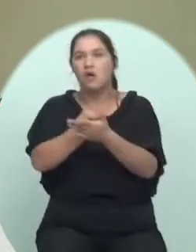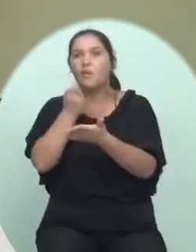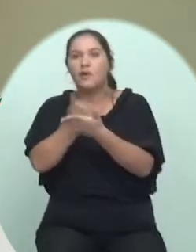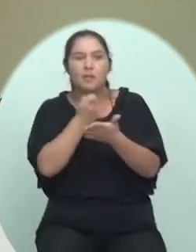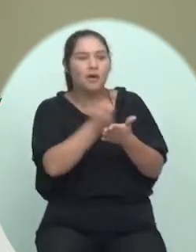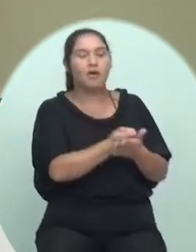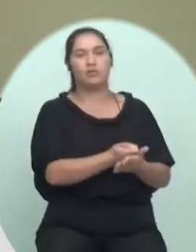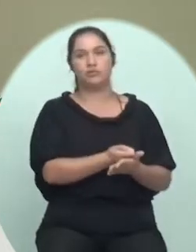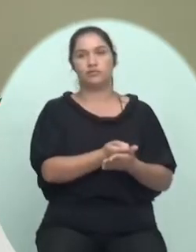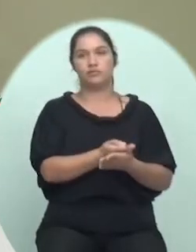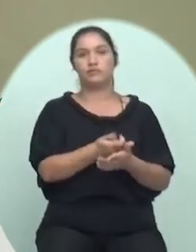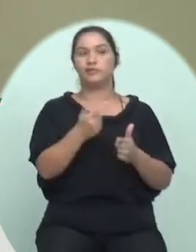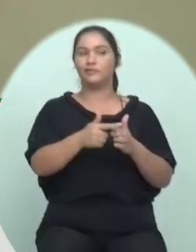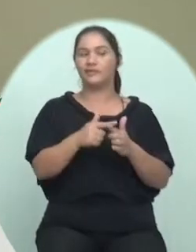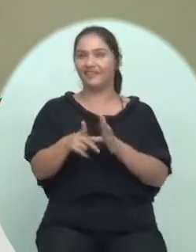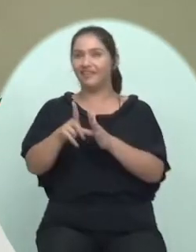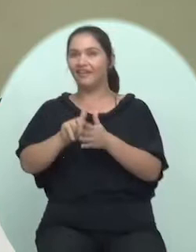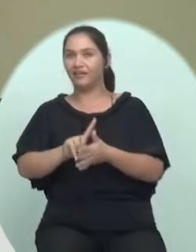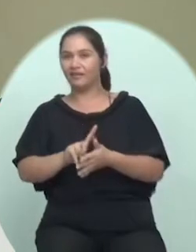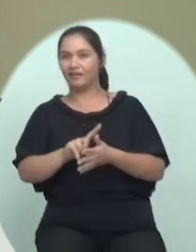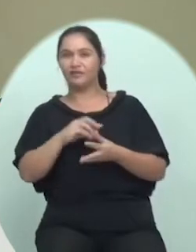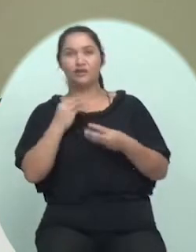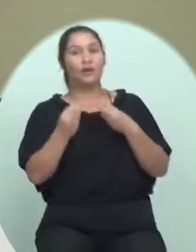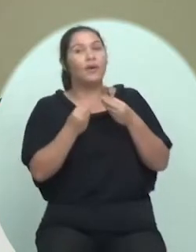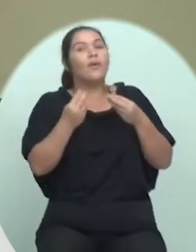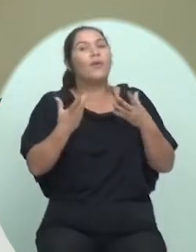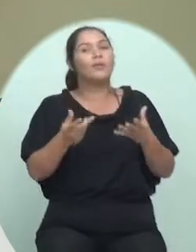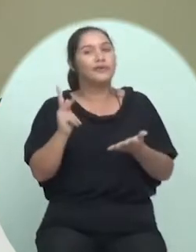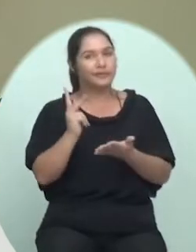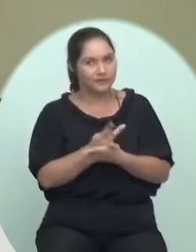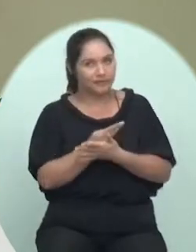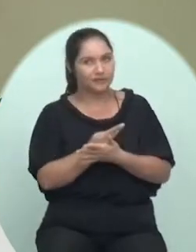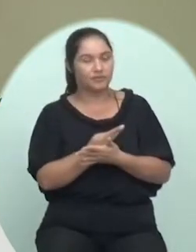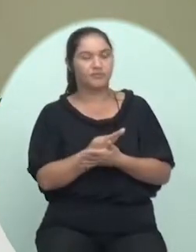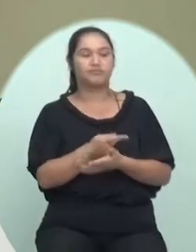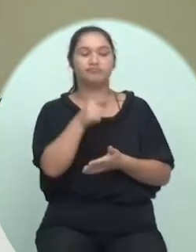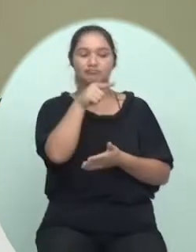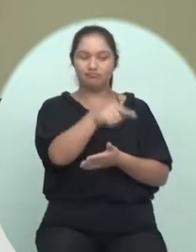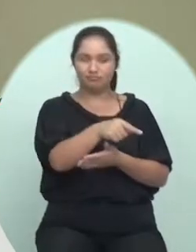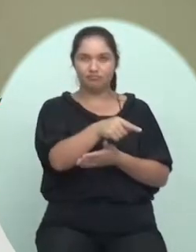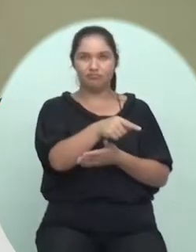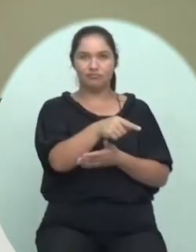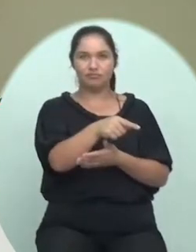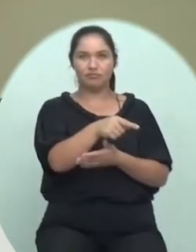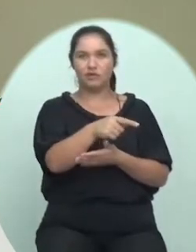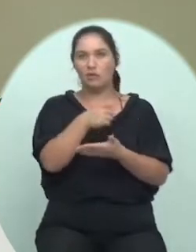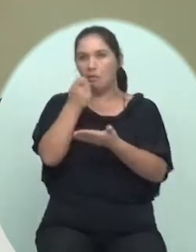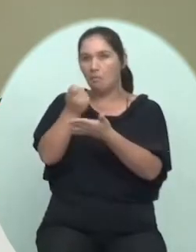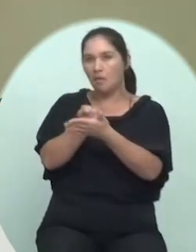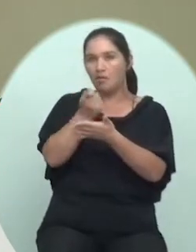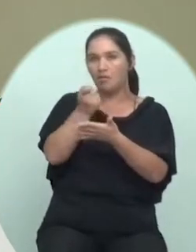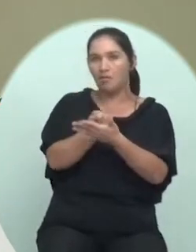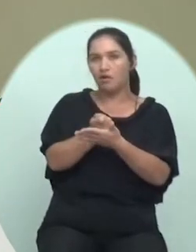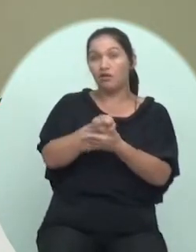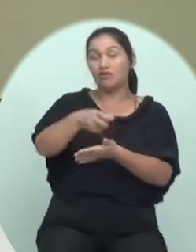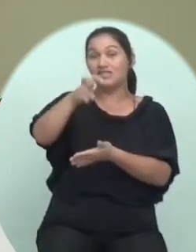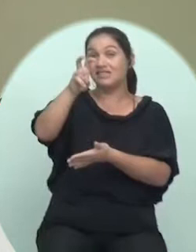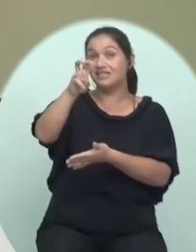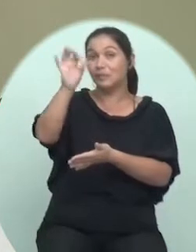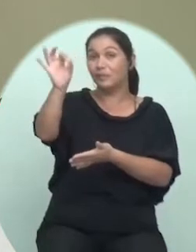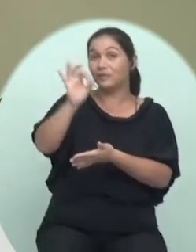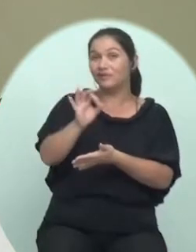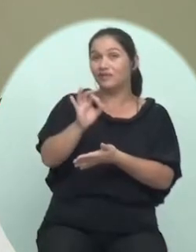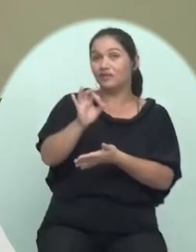cobrando o que valia a lei, que era injusto, né, para a população. Eles cobravam, tinha a taxa deles, eles cobravam 5% em